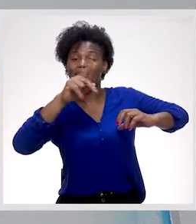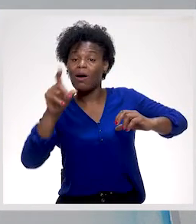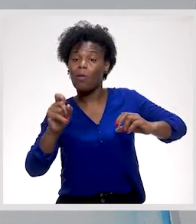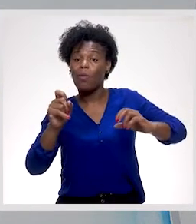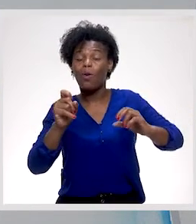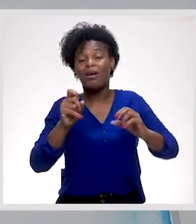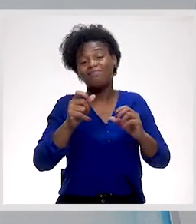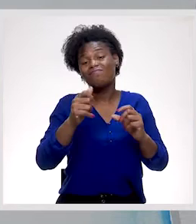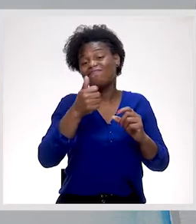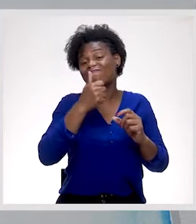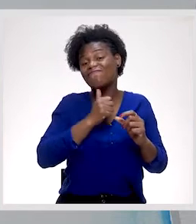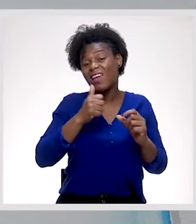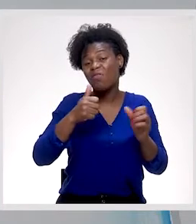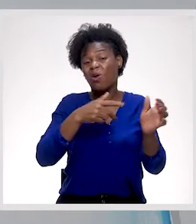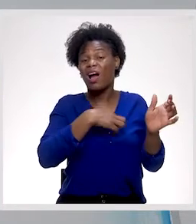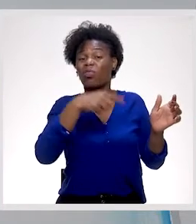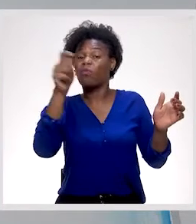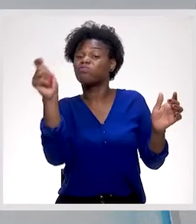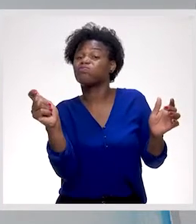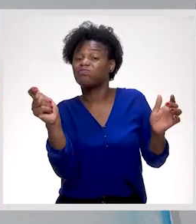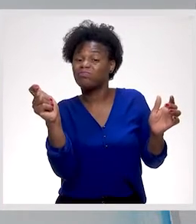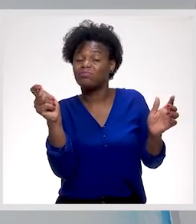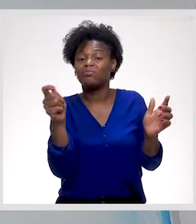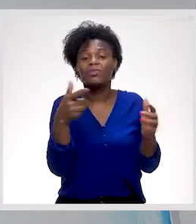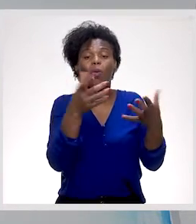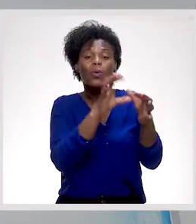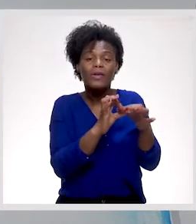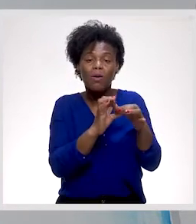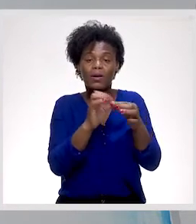Astronómica Internacional e deixou de